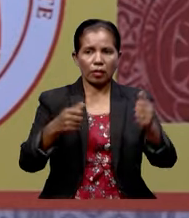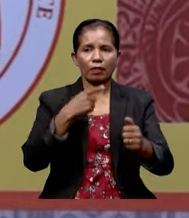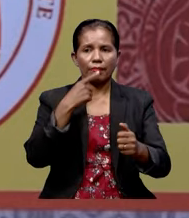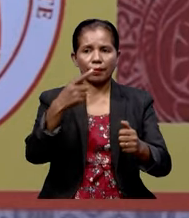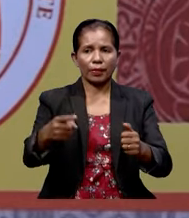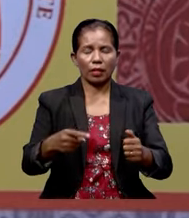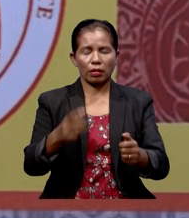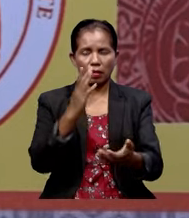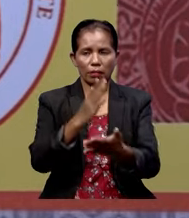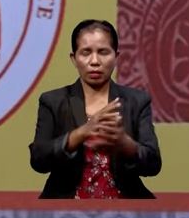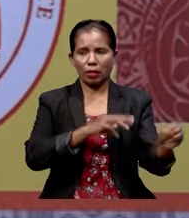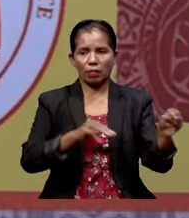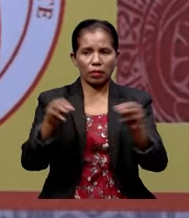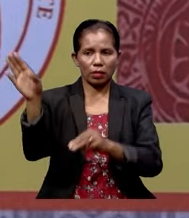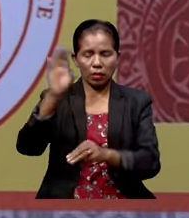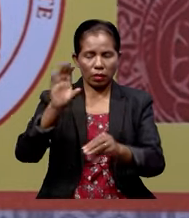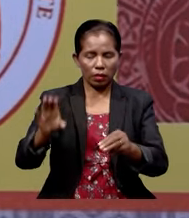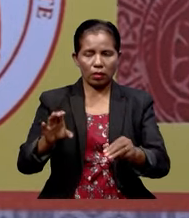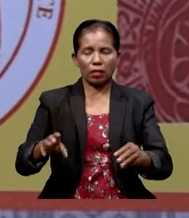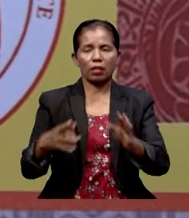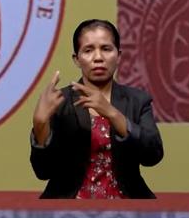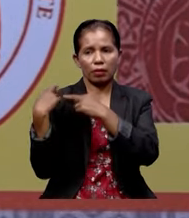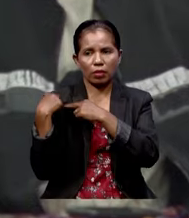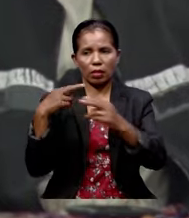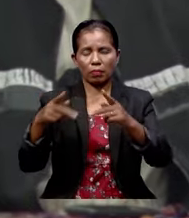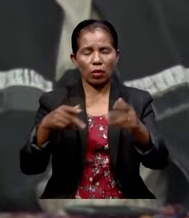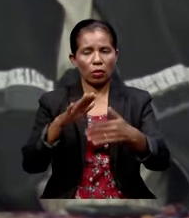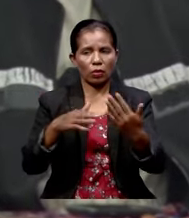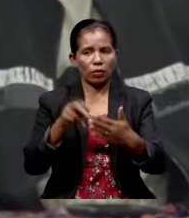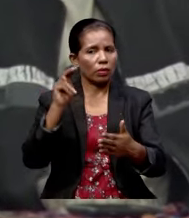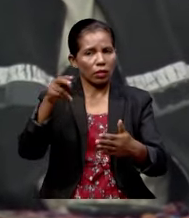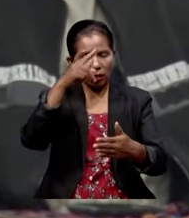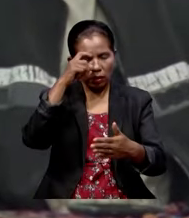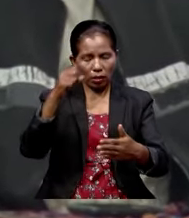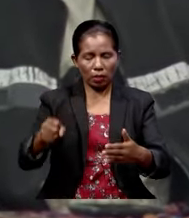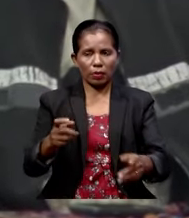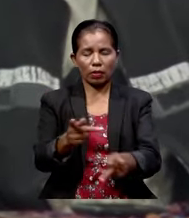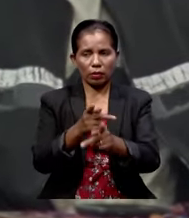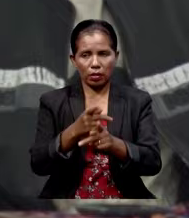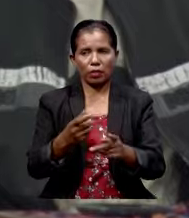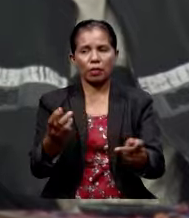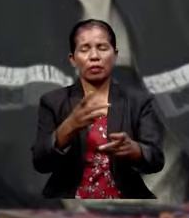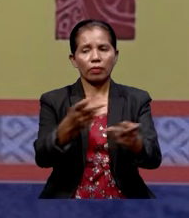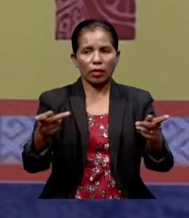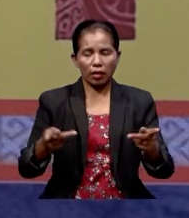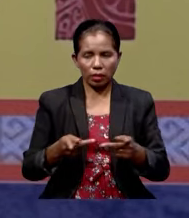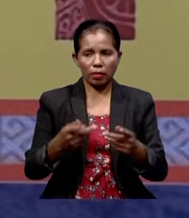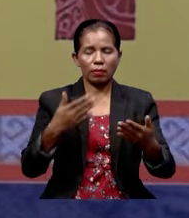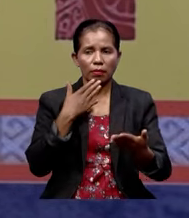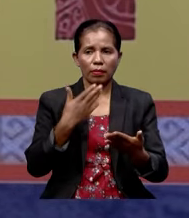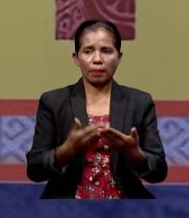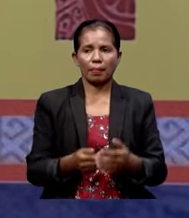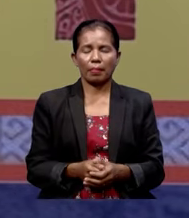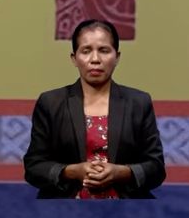o combate à mudança climática a responsabilidade de Mahuto Nien, também salvaguarda na fato e ambiente de Bemaquia. A